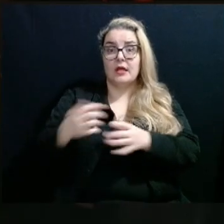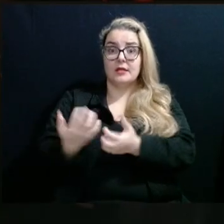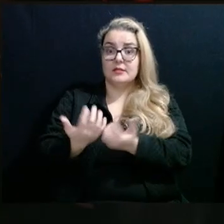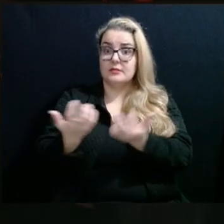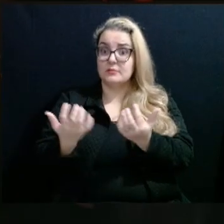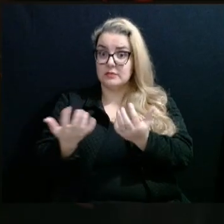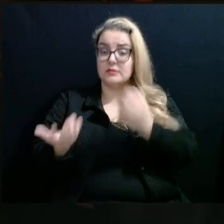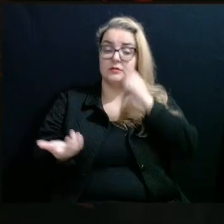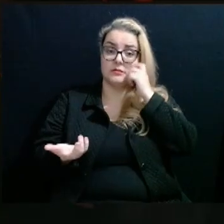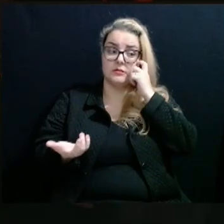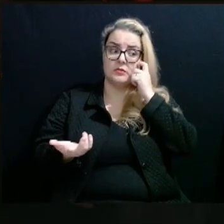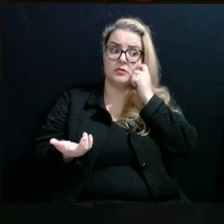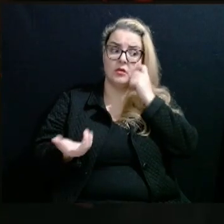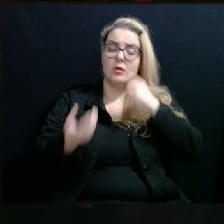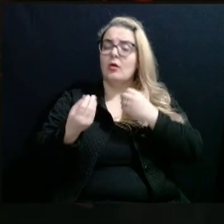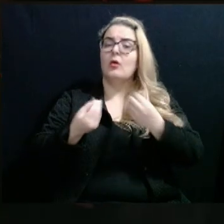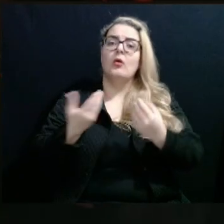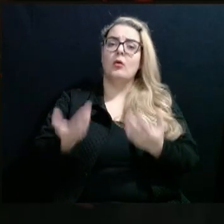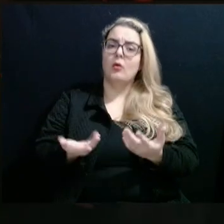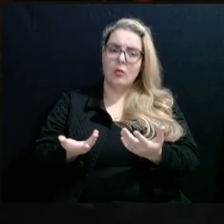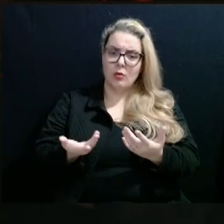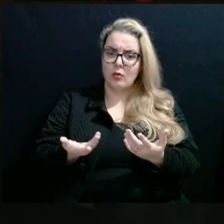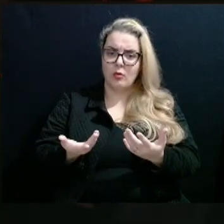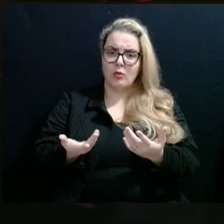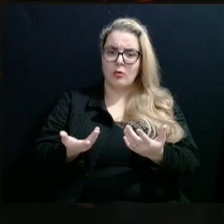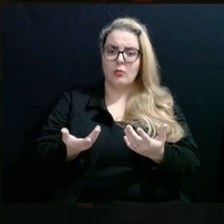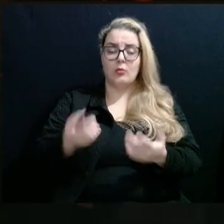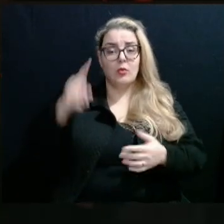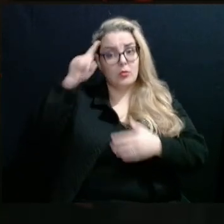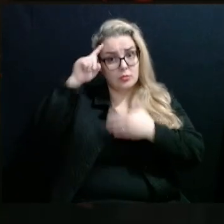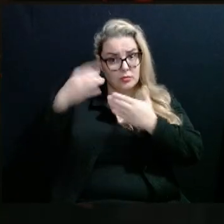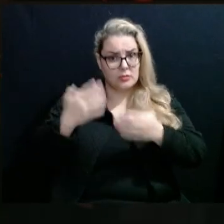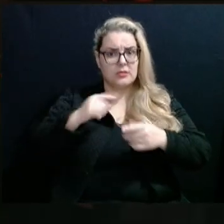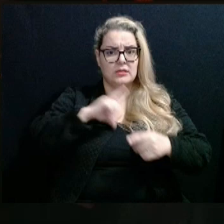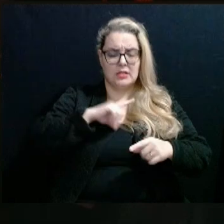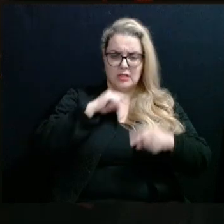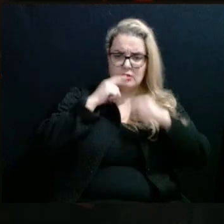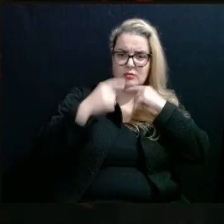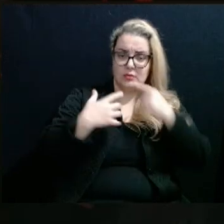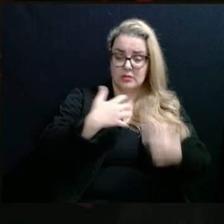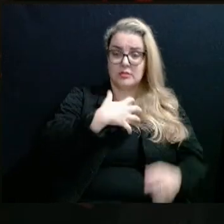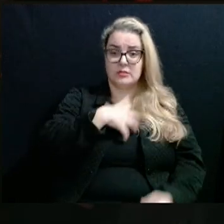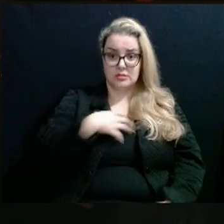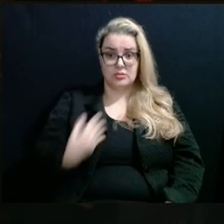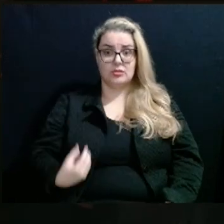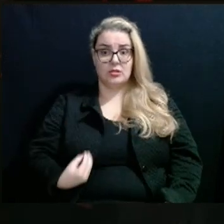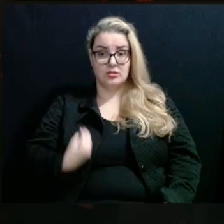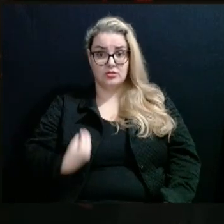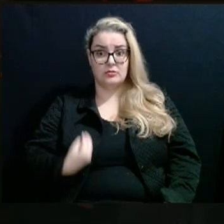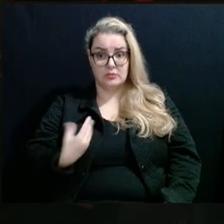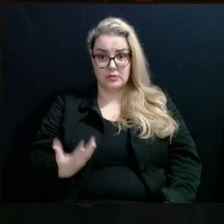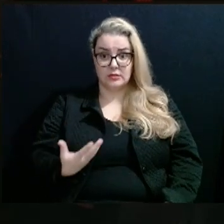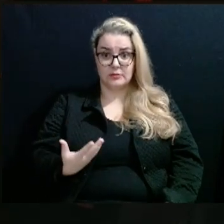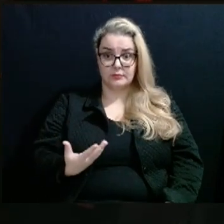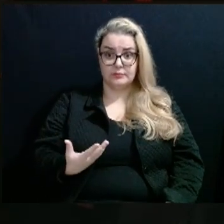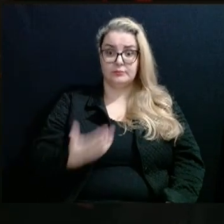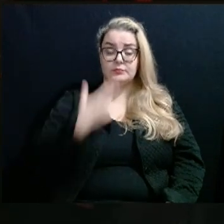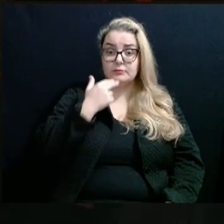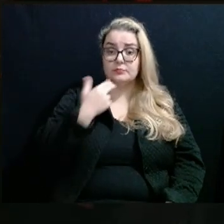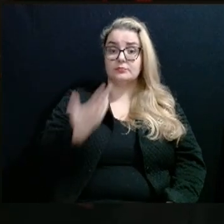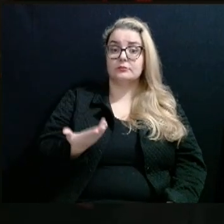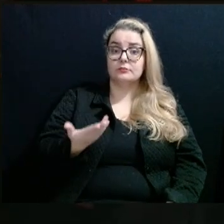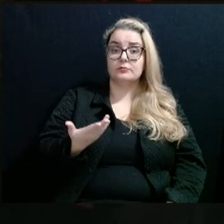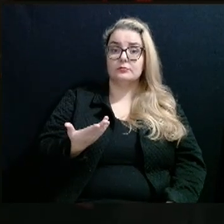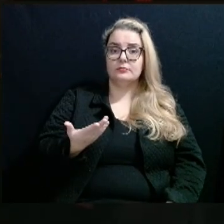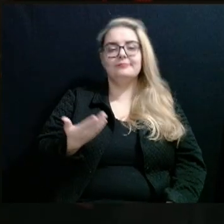alguma dúvida sobre essa forma, né, de se alimentar, de se nutrir, ou essa forma de vida? Converse com a